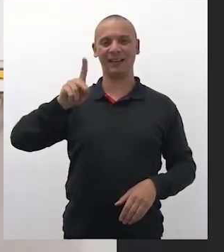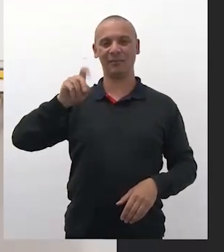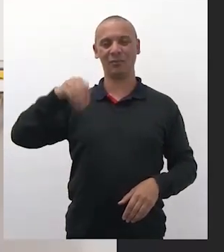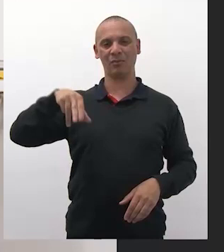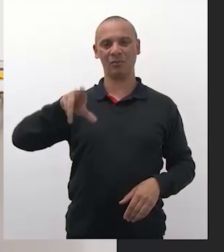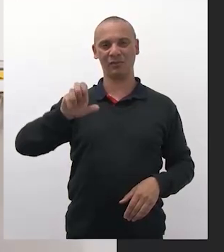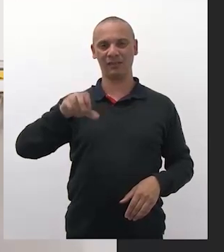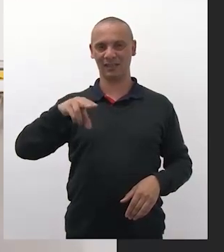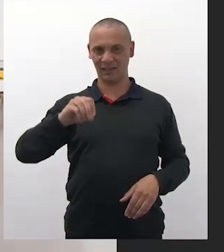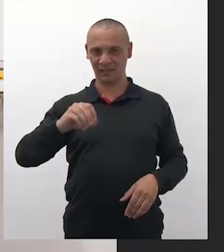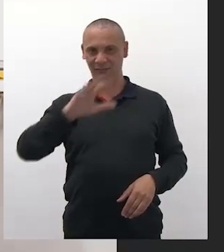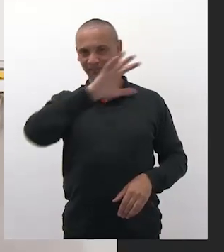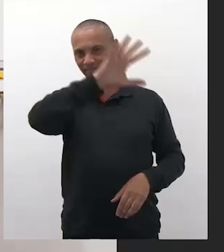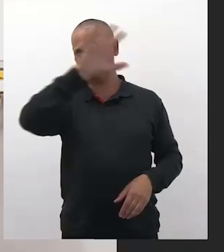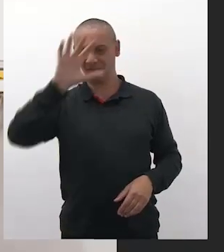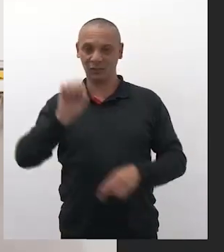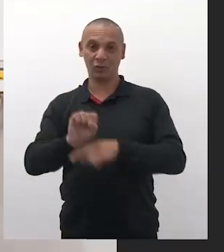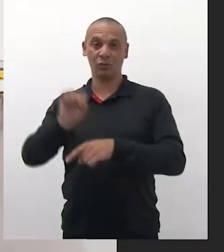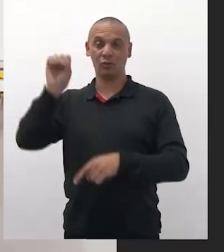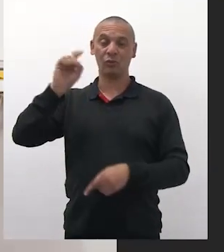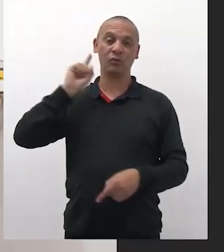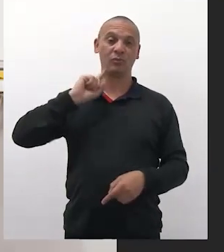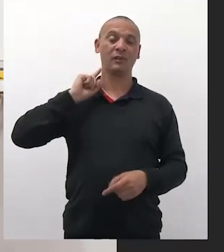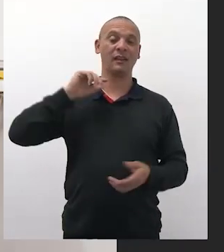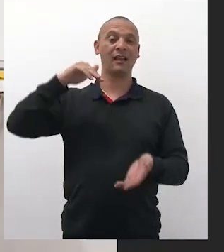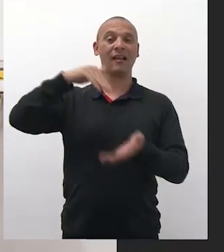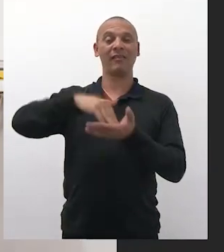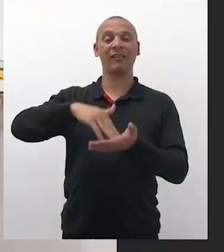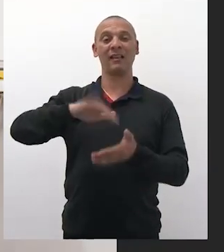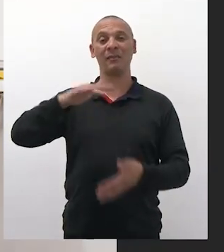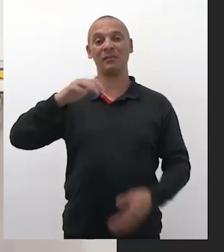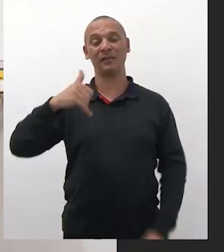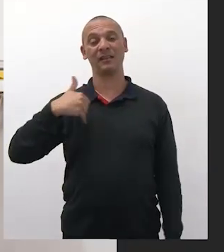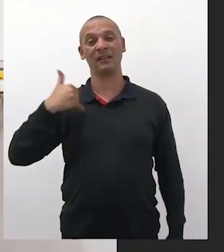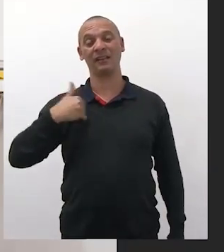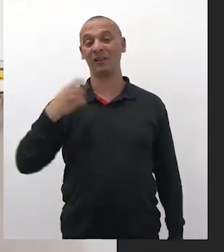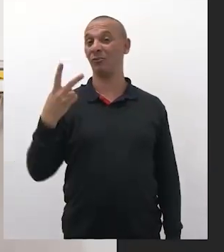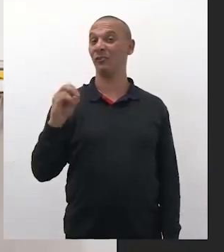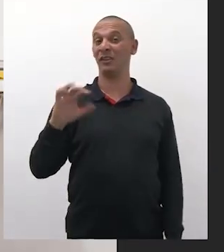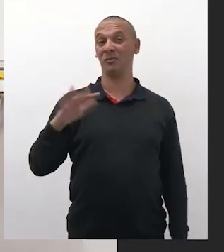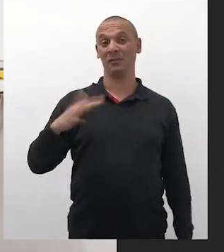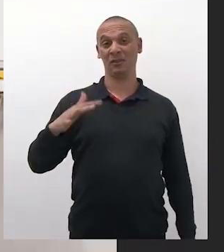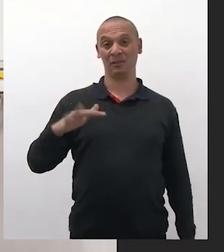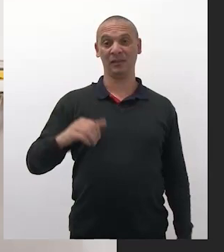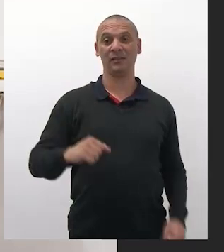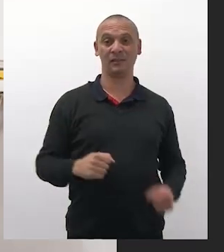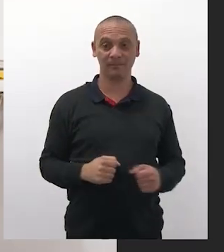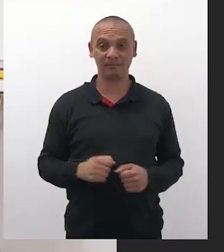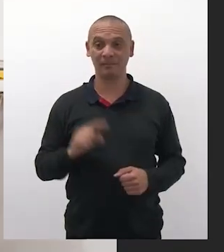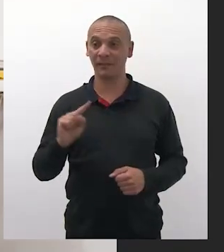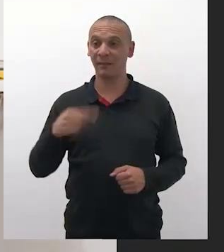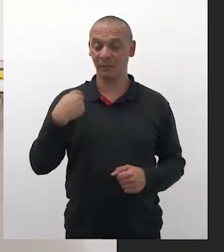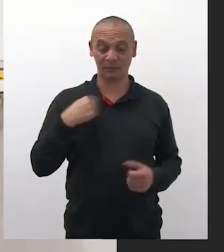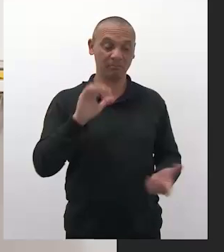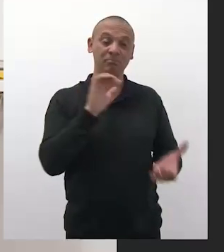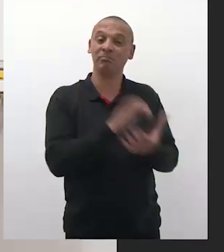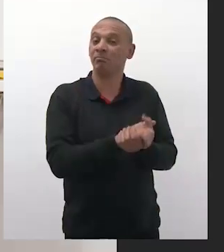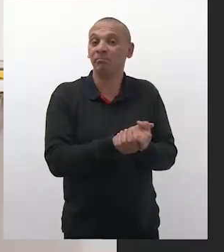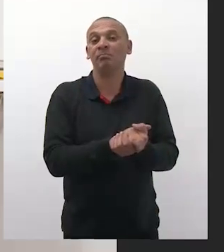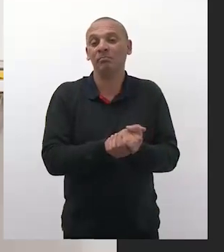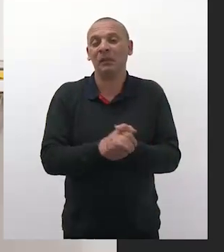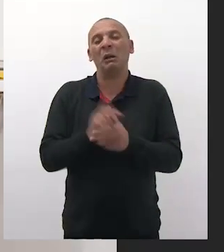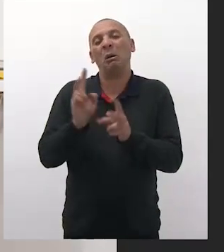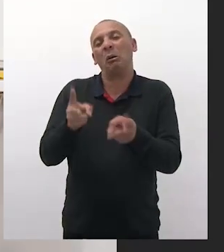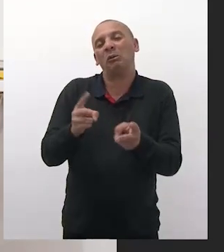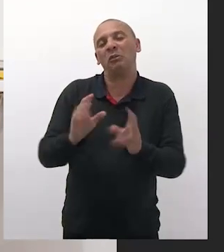na região do sul de Minas até os quase 20 anos. Depois eu me casei e continuei um